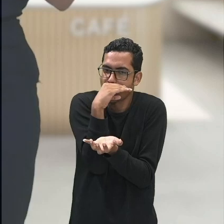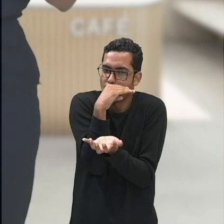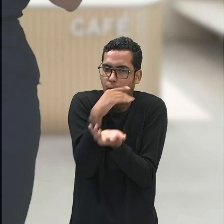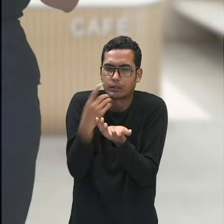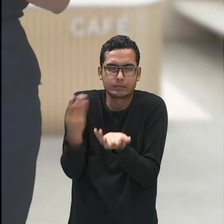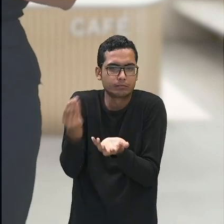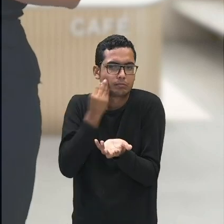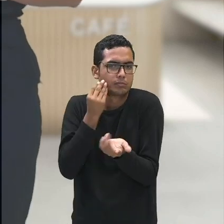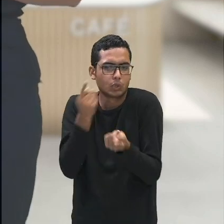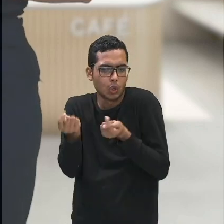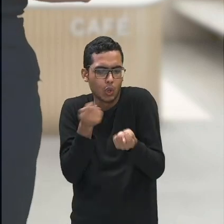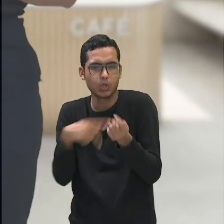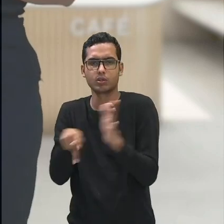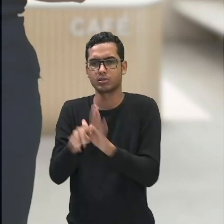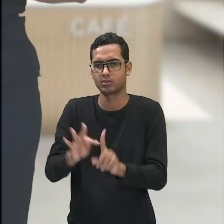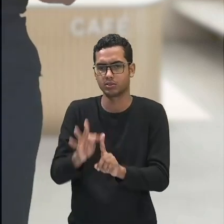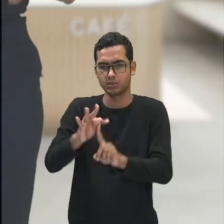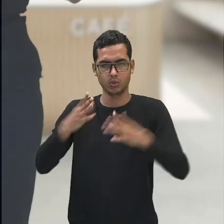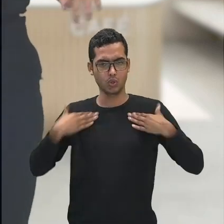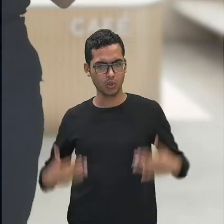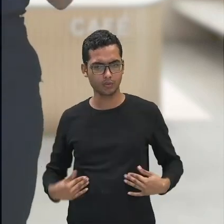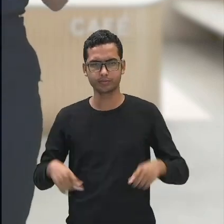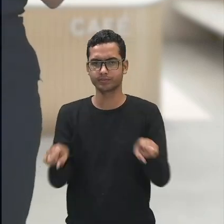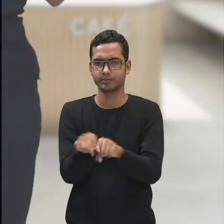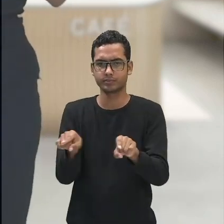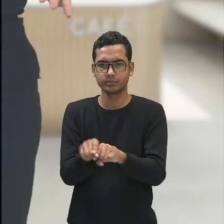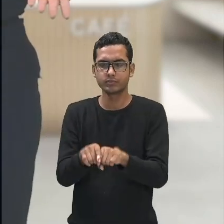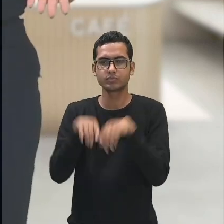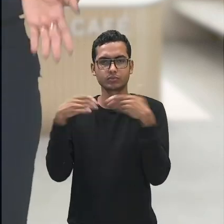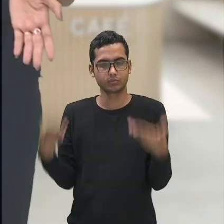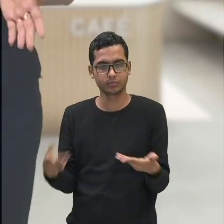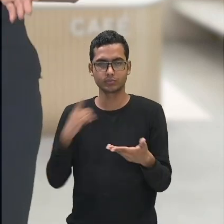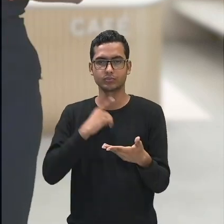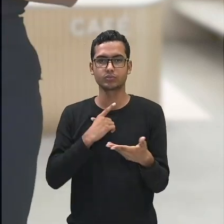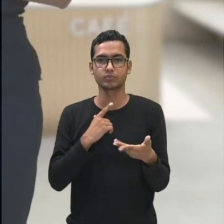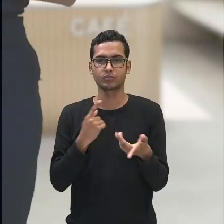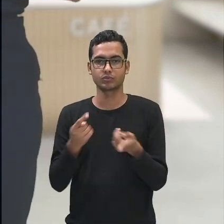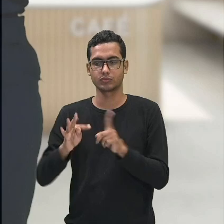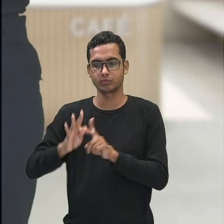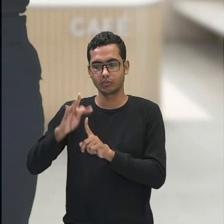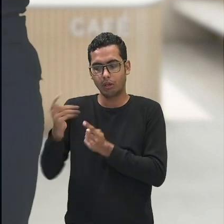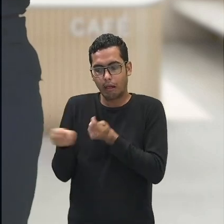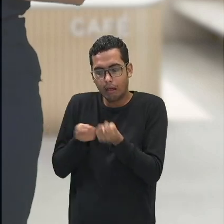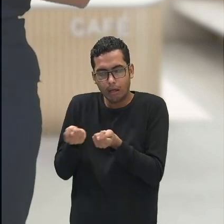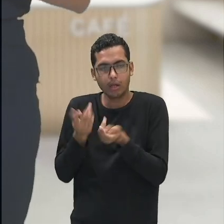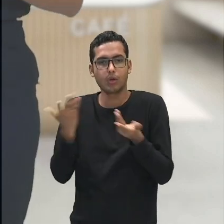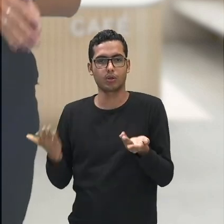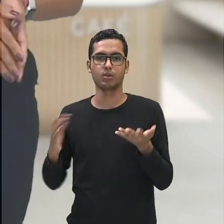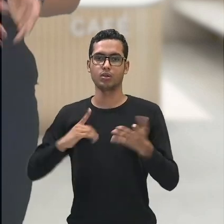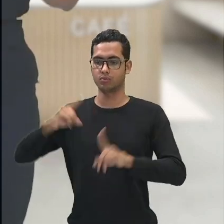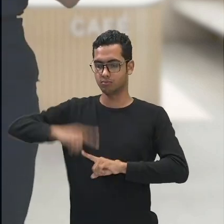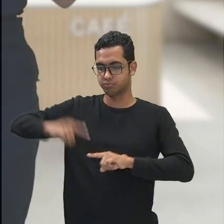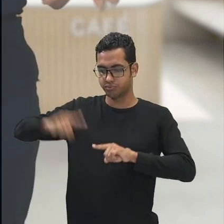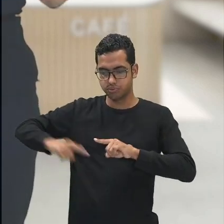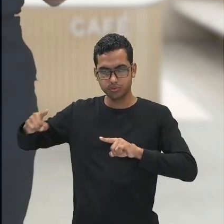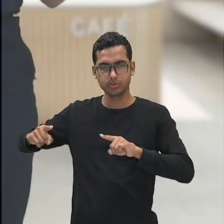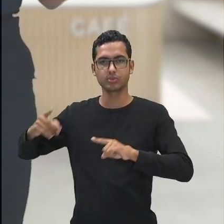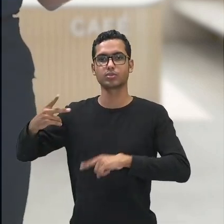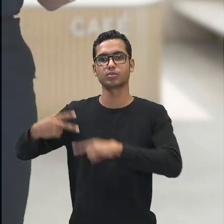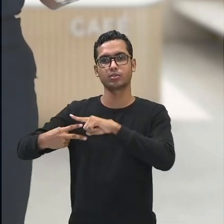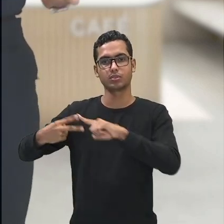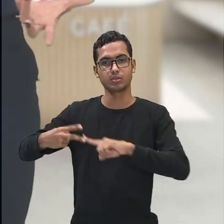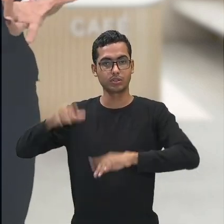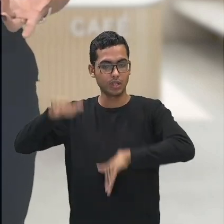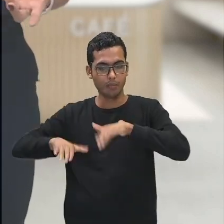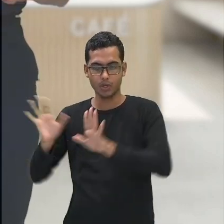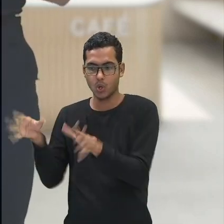uma temperatura corporal, né? Então, quando falamos de termorregulação, estamos falando dessas variações de acordo com o